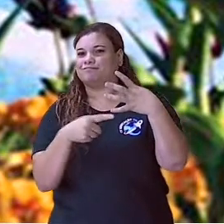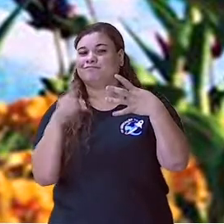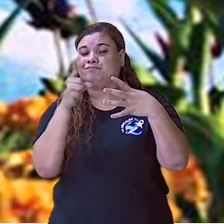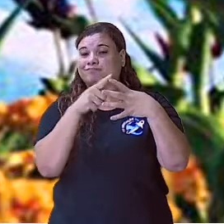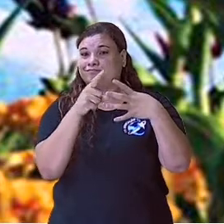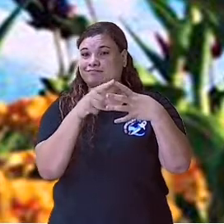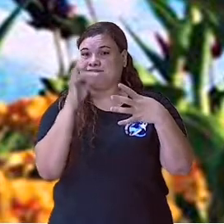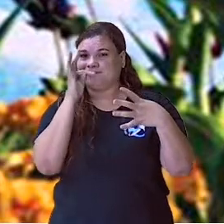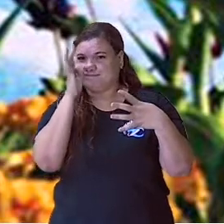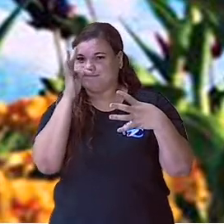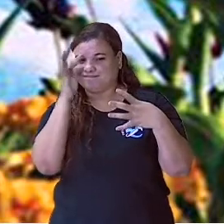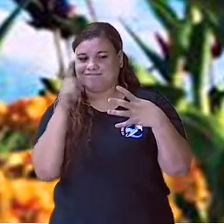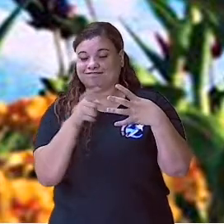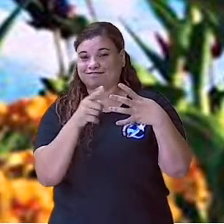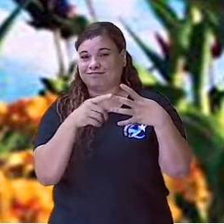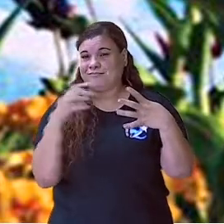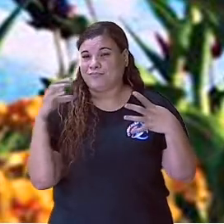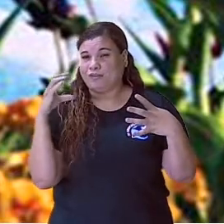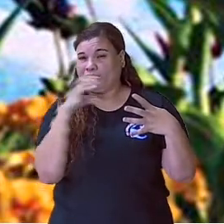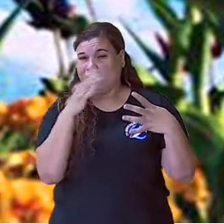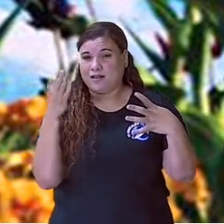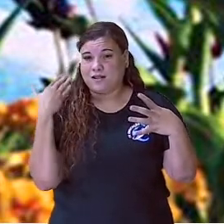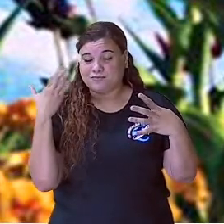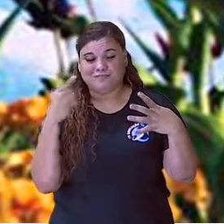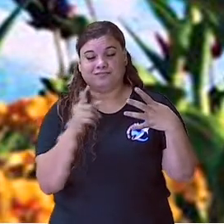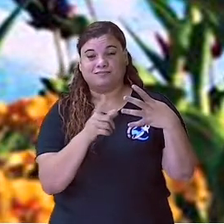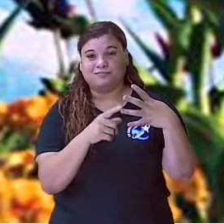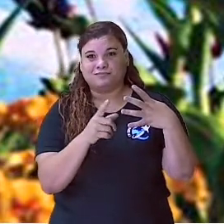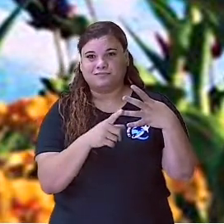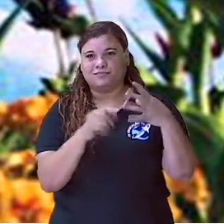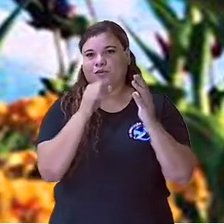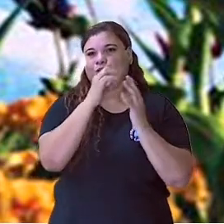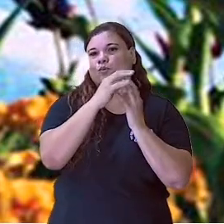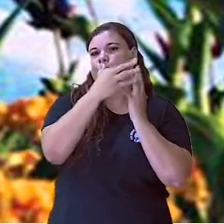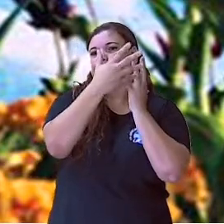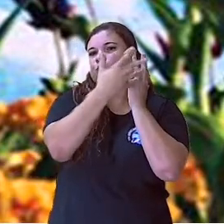Primavera, verão, outono e inverno. Isso